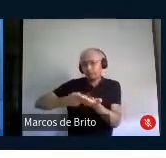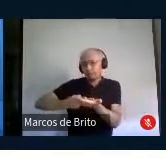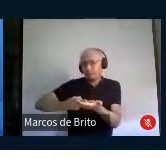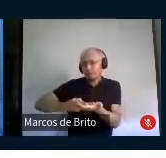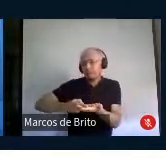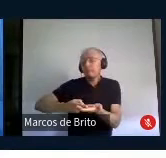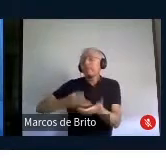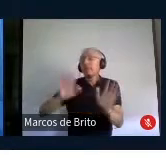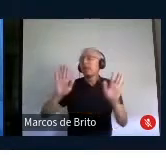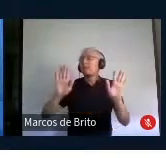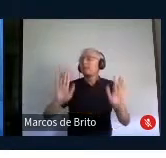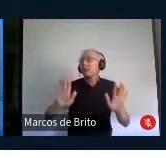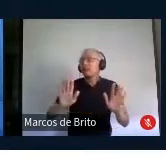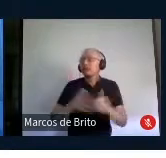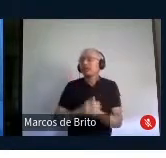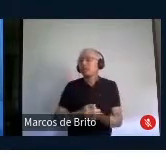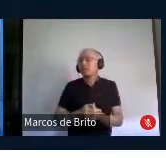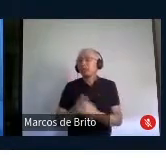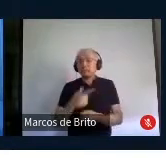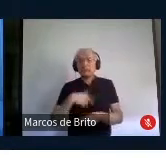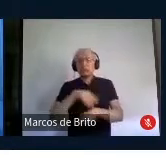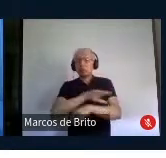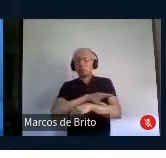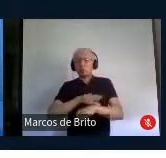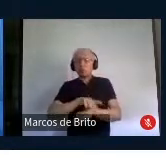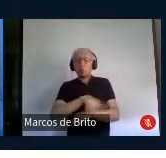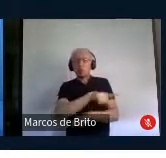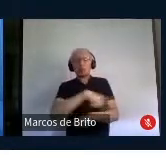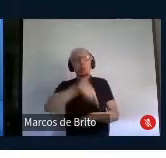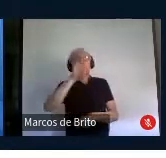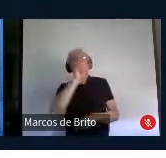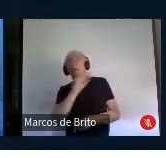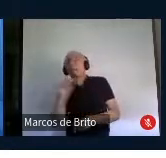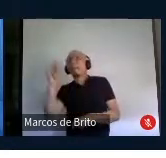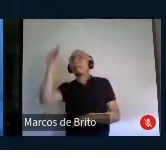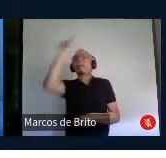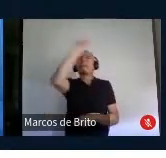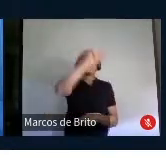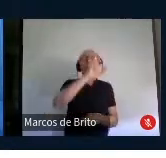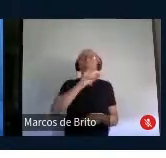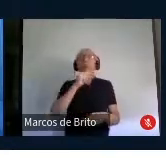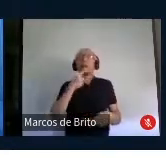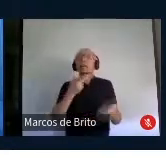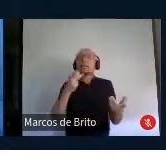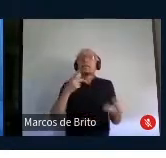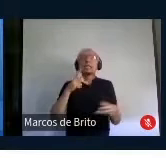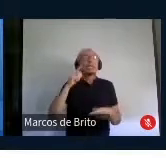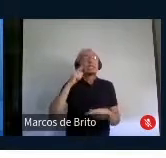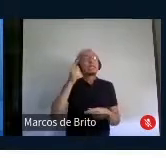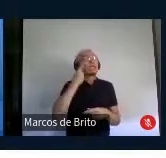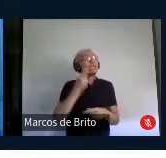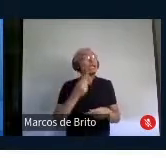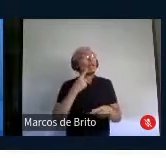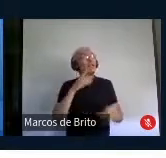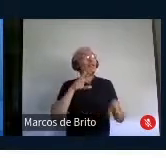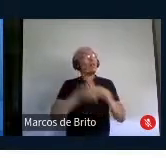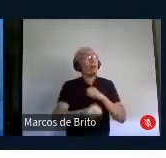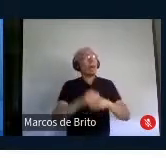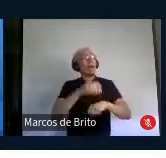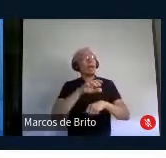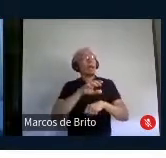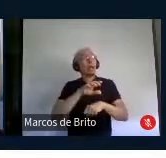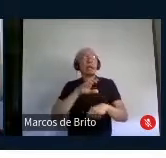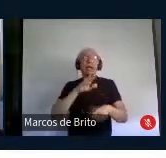então, seria esses cursos, estariam focados em formar o intérprete para também atuar como